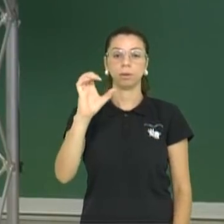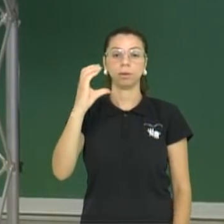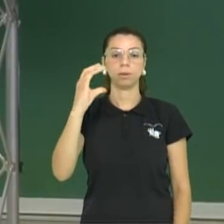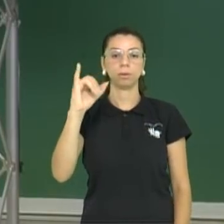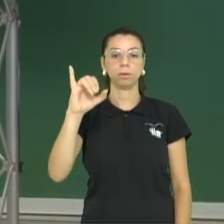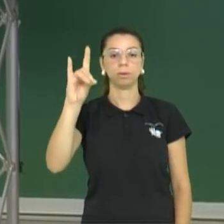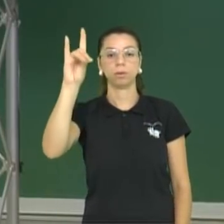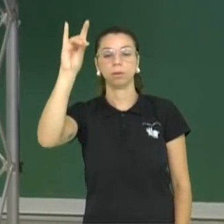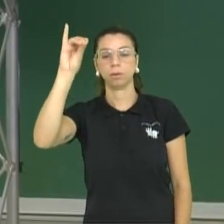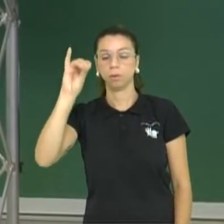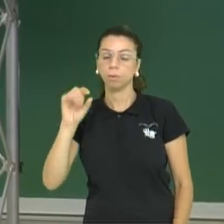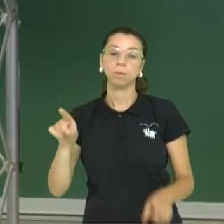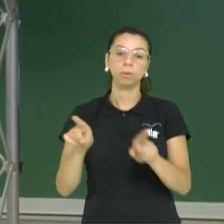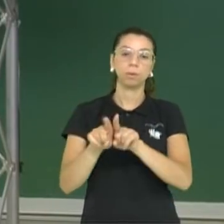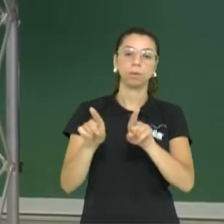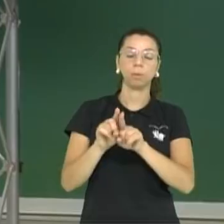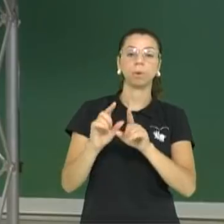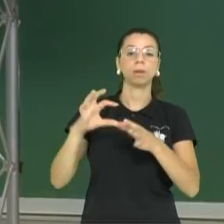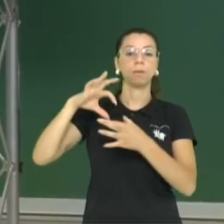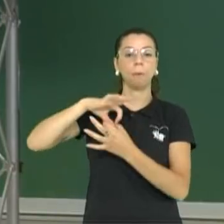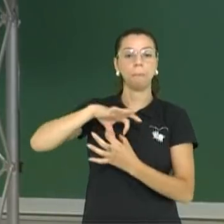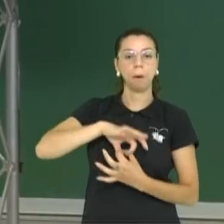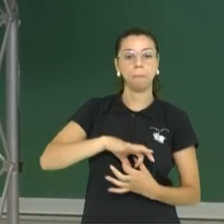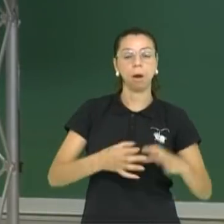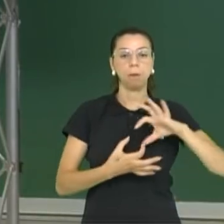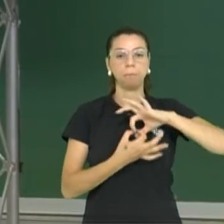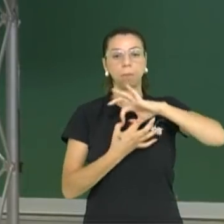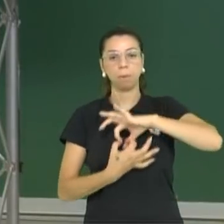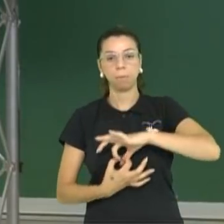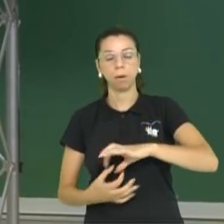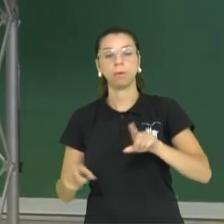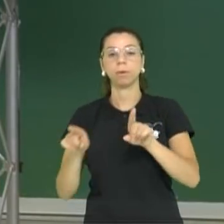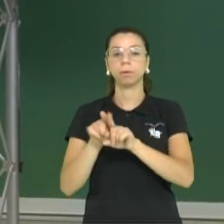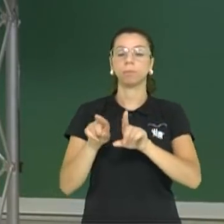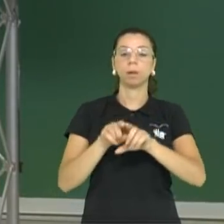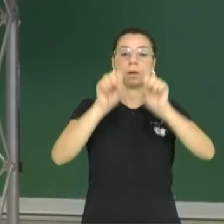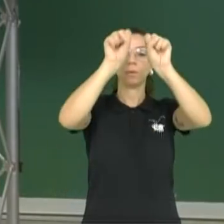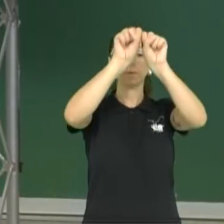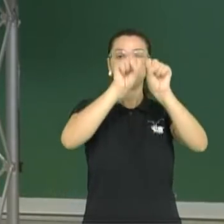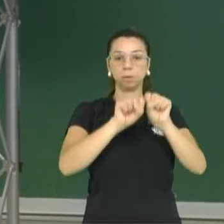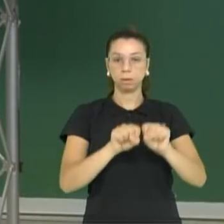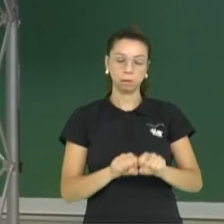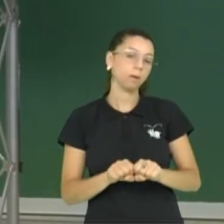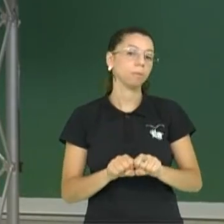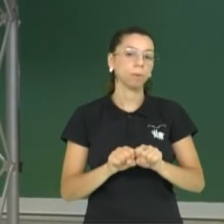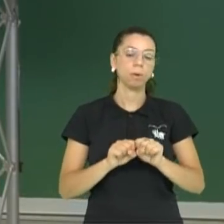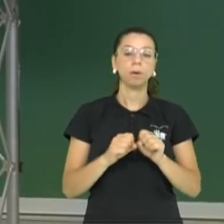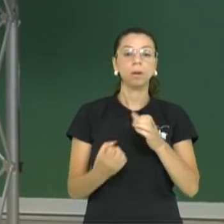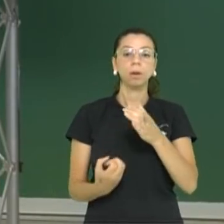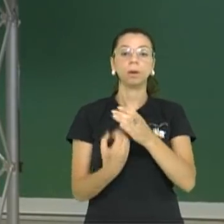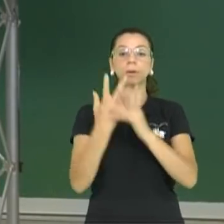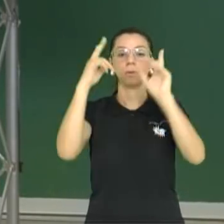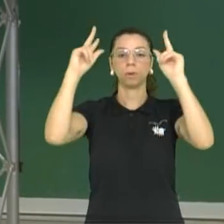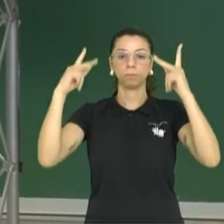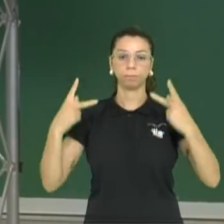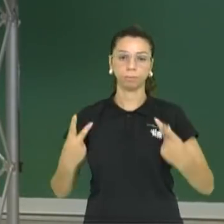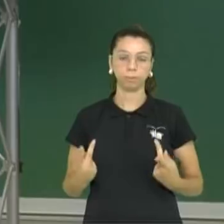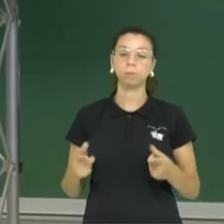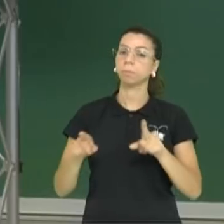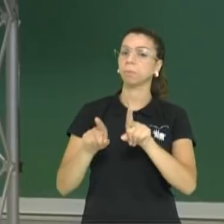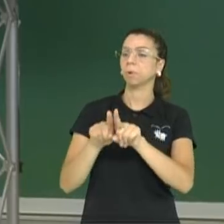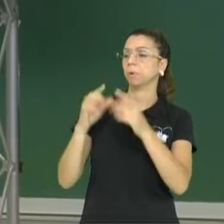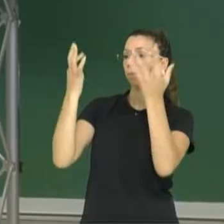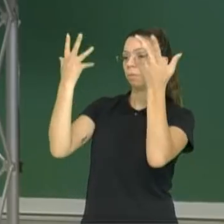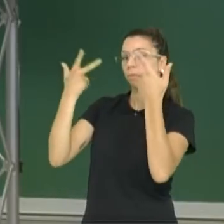órgãos, que formam o quê? Sistemas e formam o organismo como um todo. Então, todos os seres que nós observamos